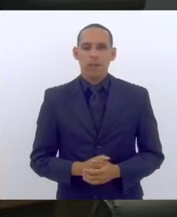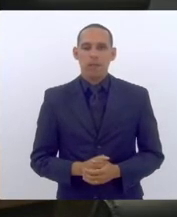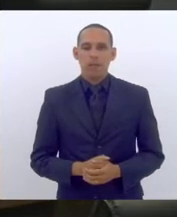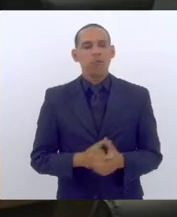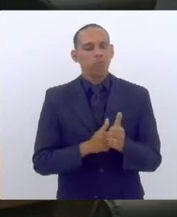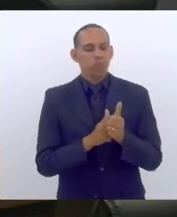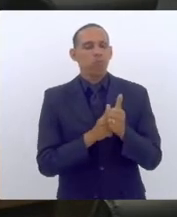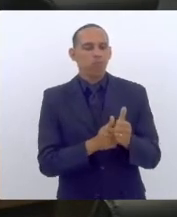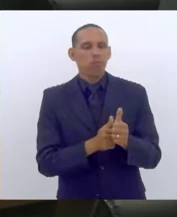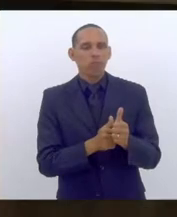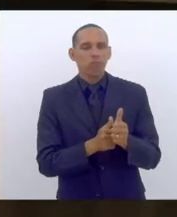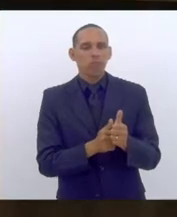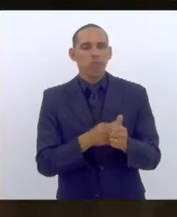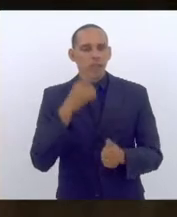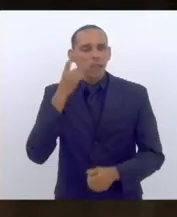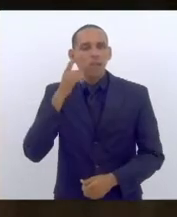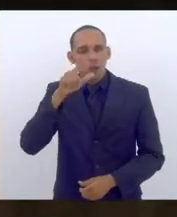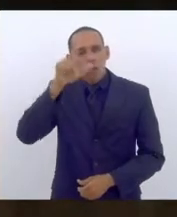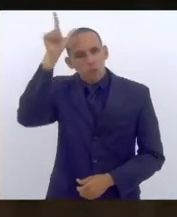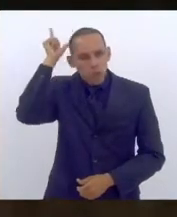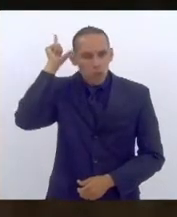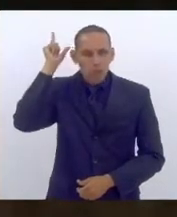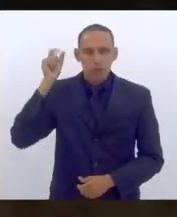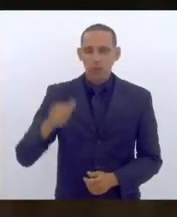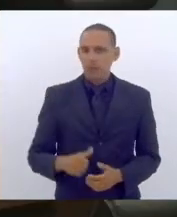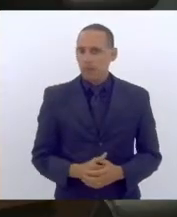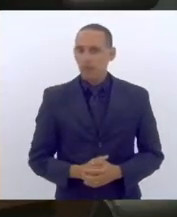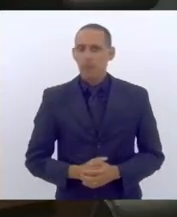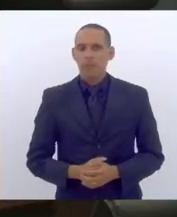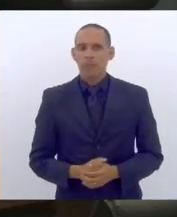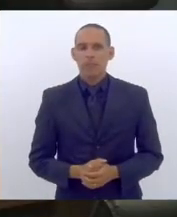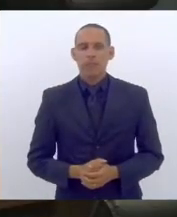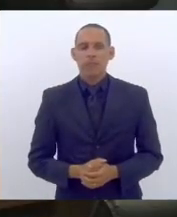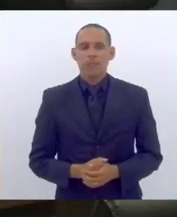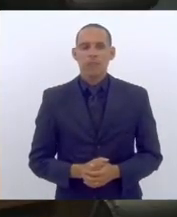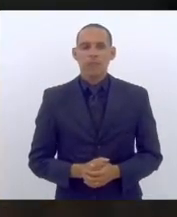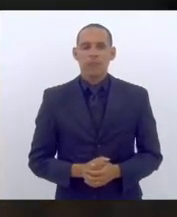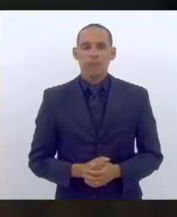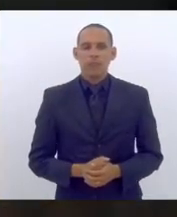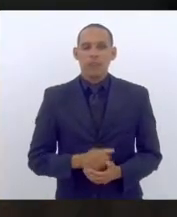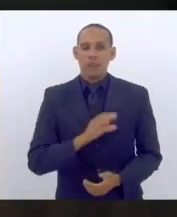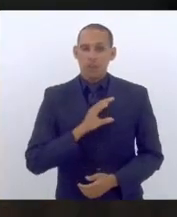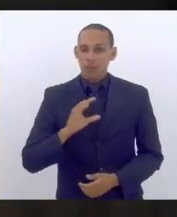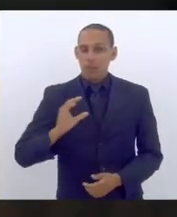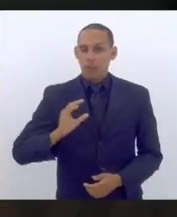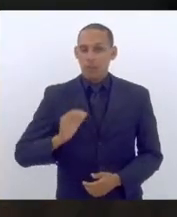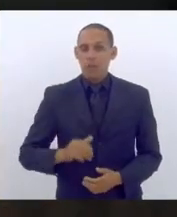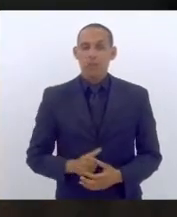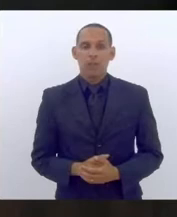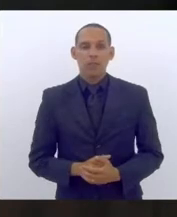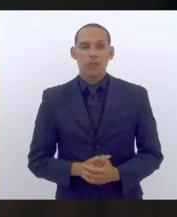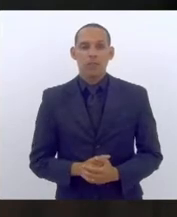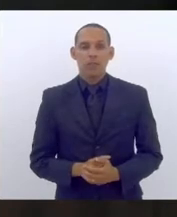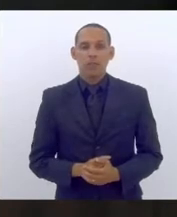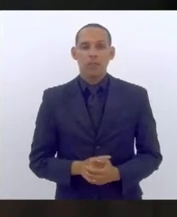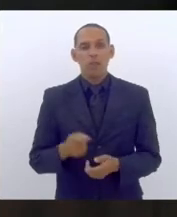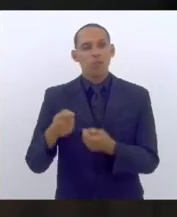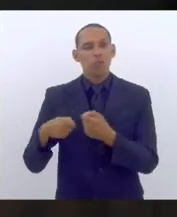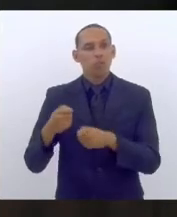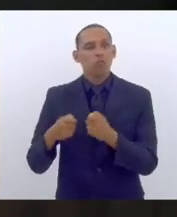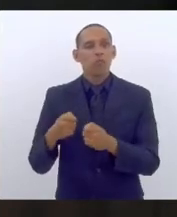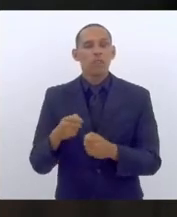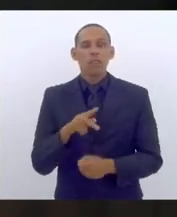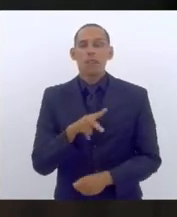acompanhou parecer do deputado Luiz Paulo Correia da Rocha pela comissão de Economia